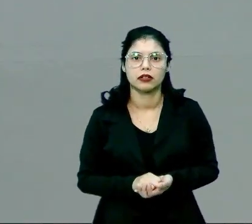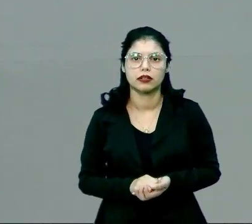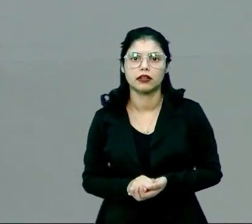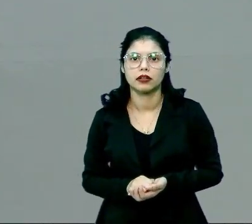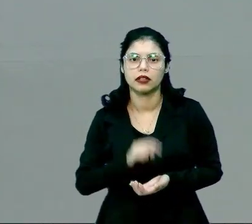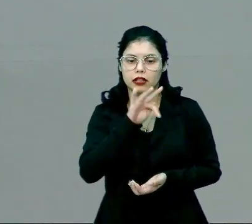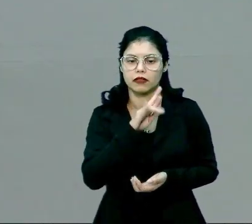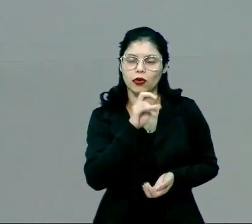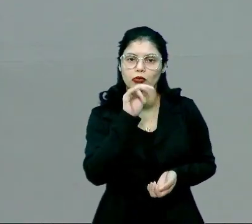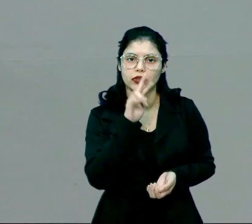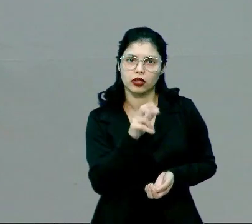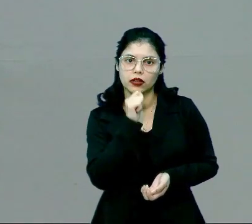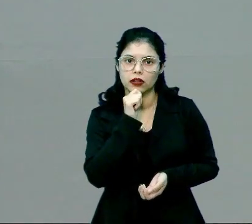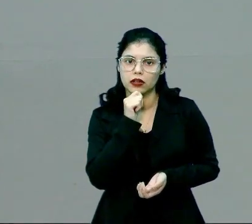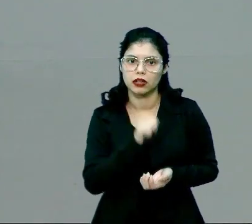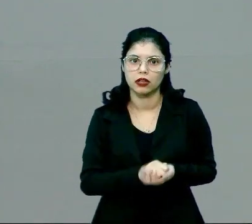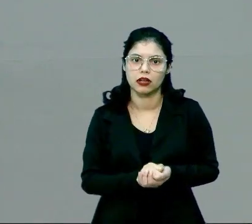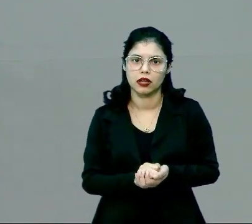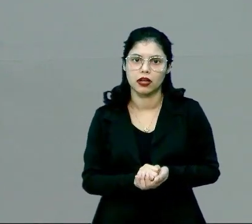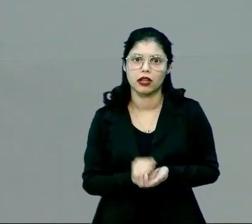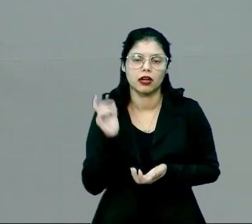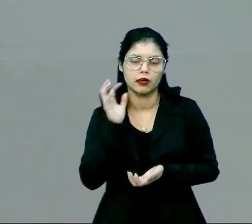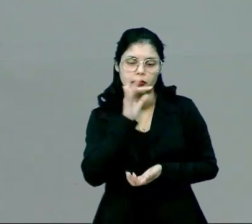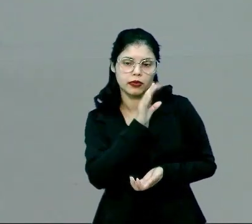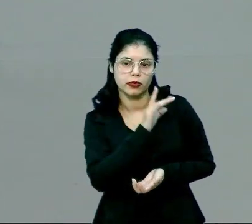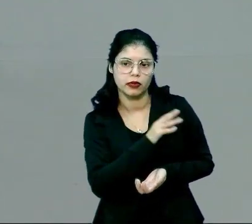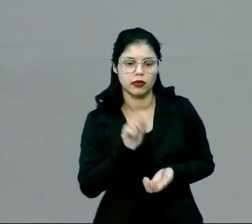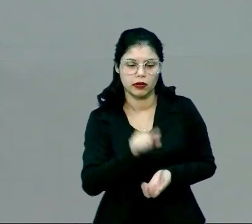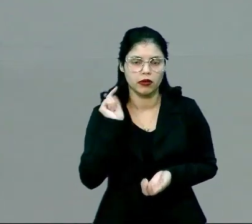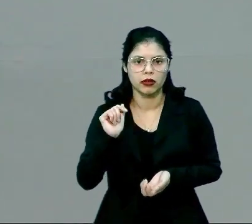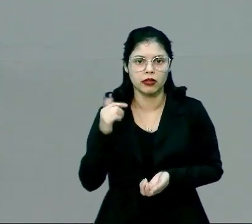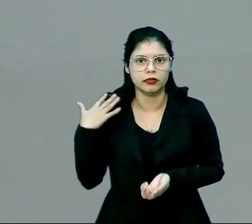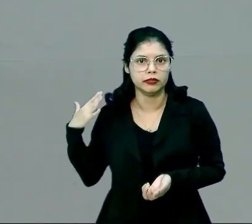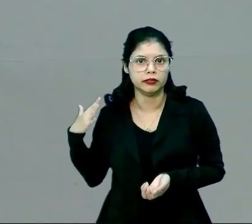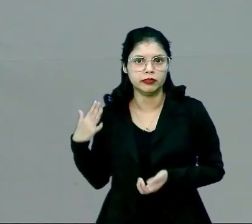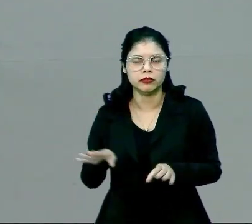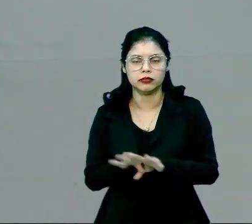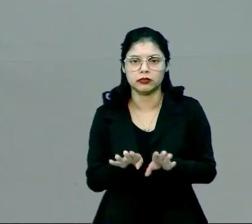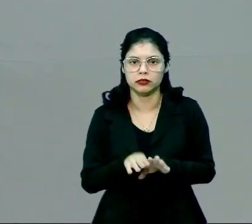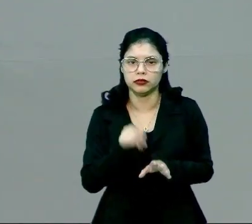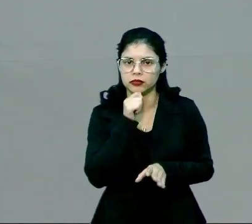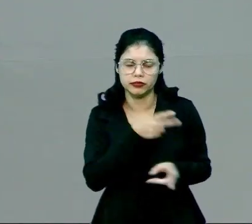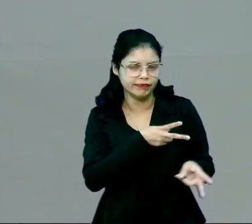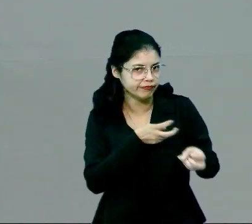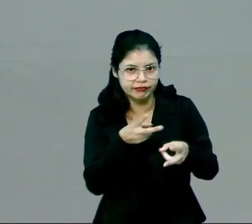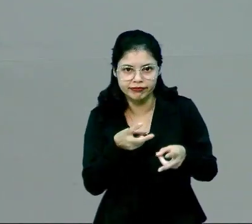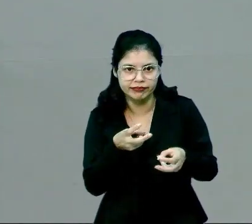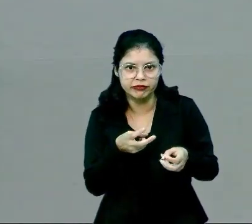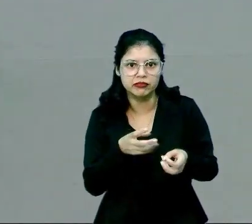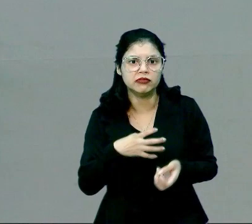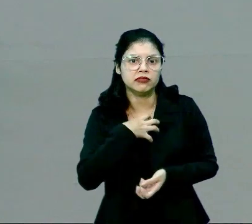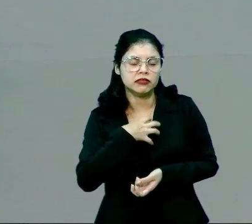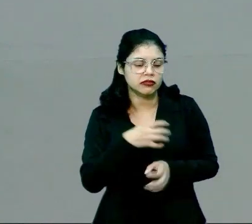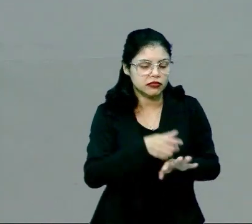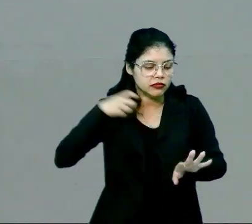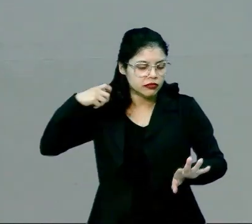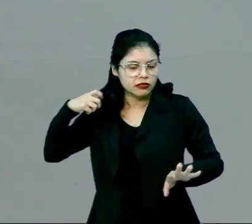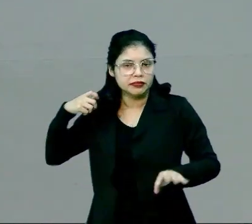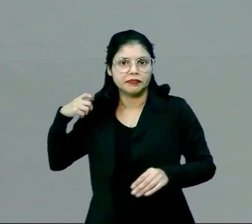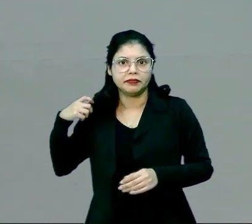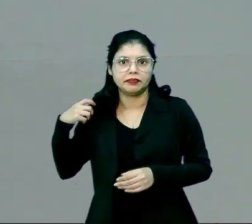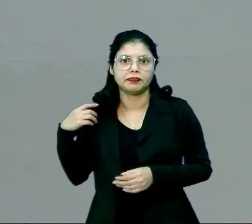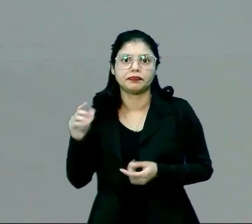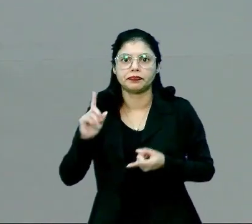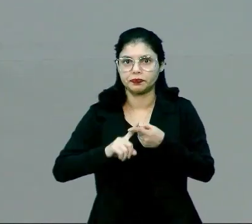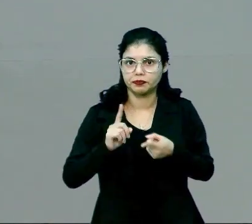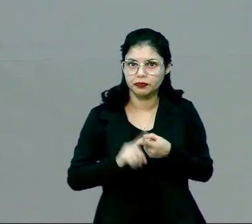e involuntário. Uma panela quente, por exemplo, quando você trisca uma panela quente, você não percebe que tá quente, você sente, você já tira